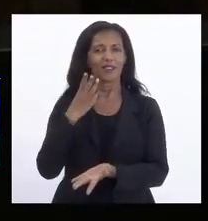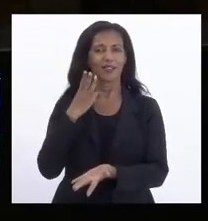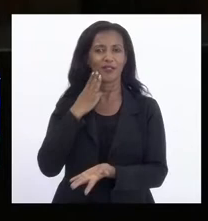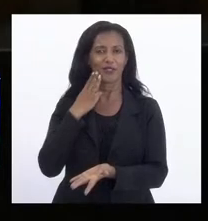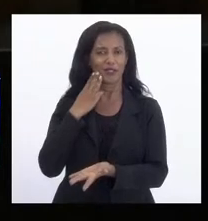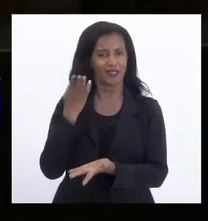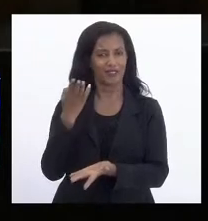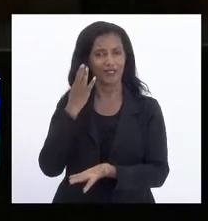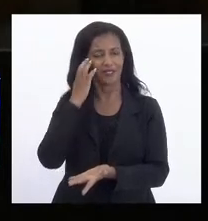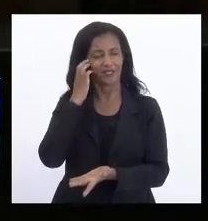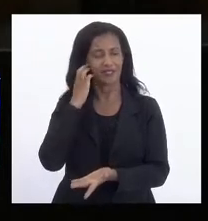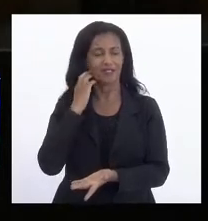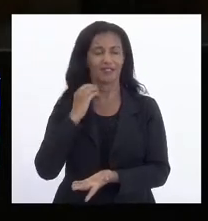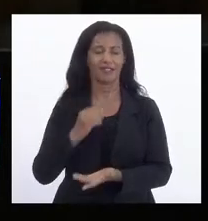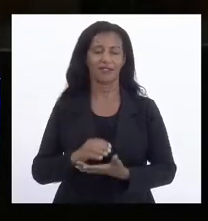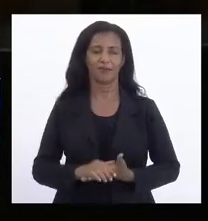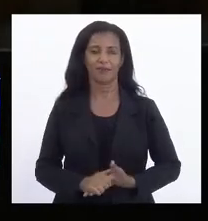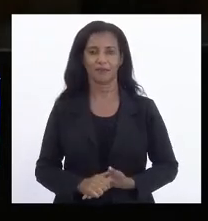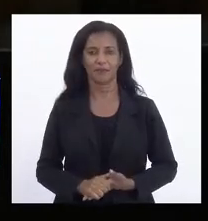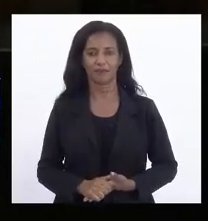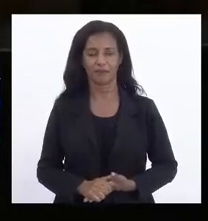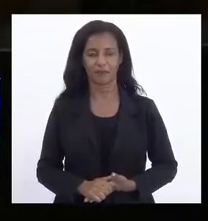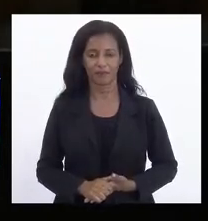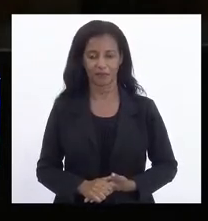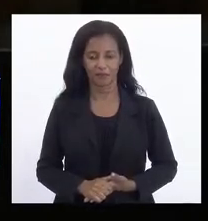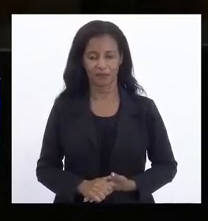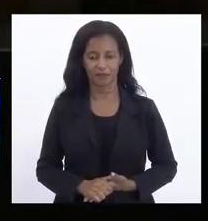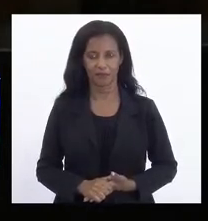Valdec Carneiro. O